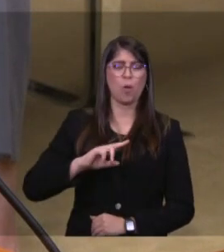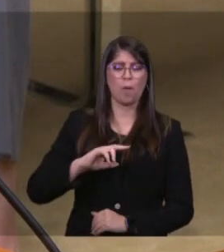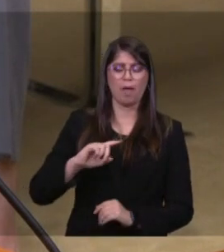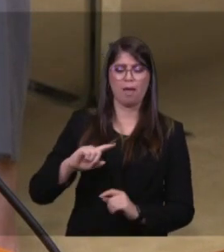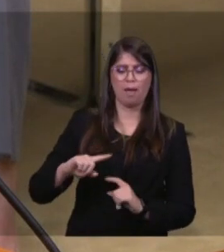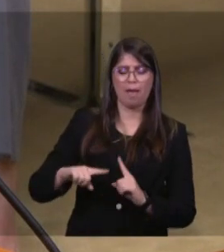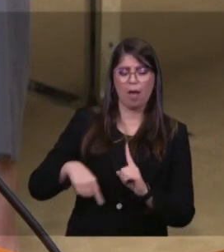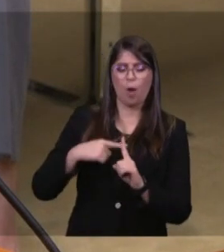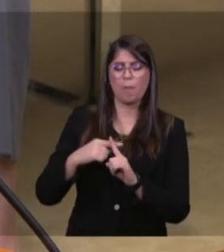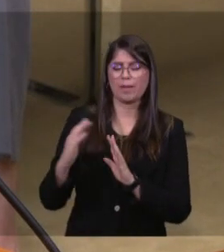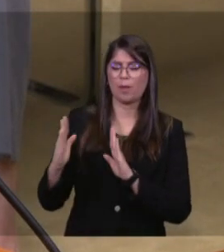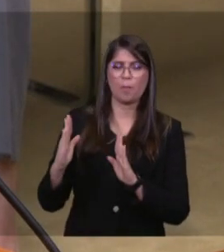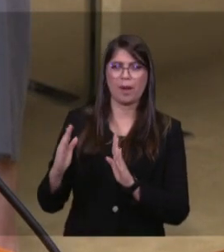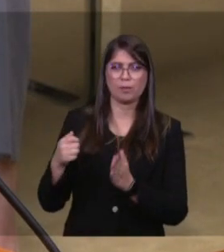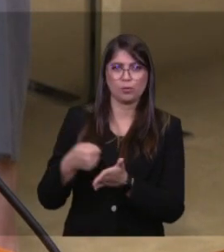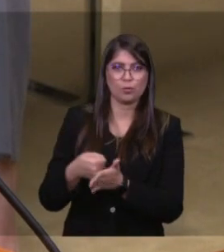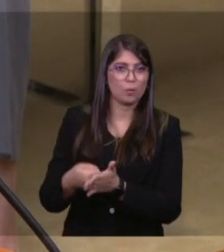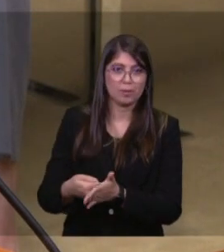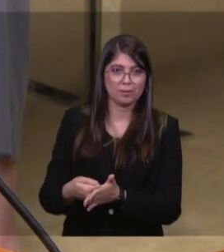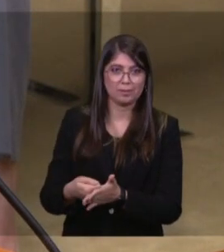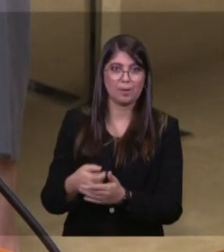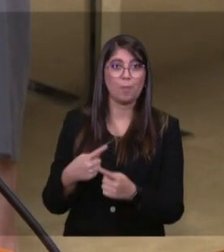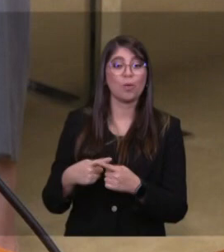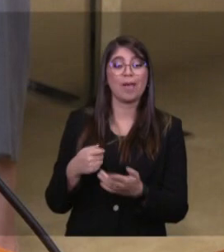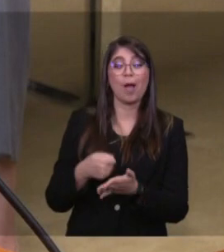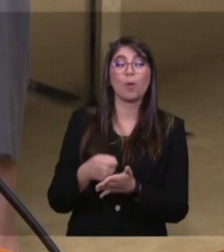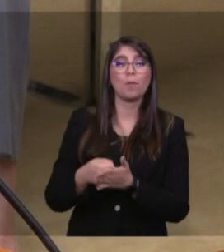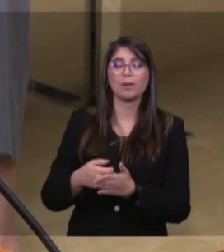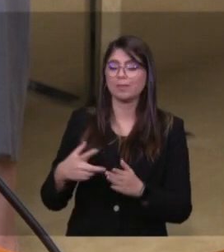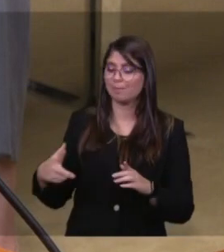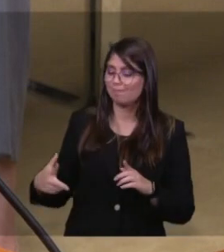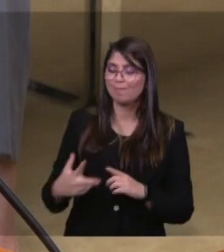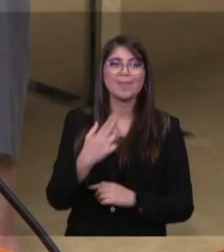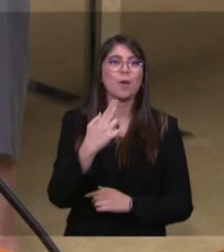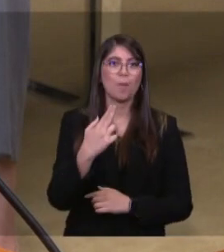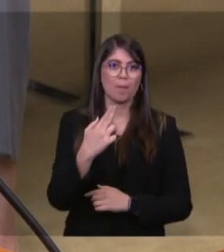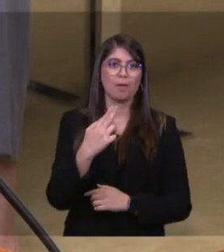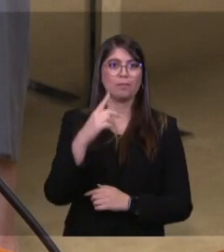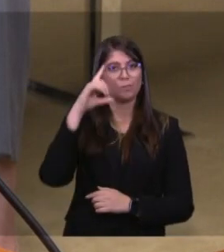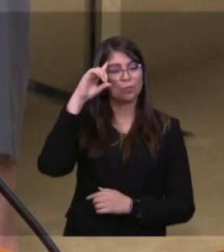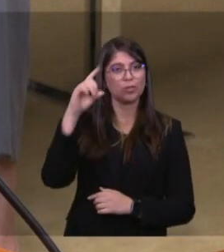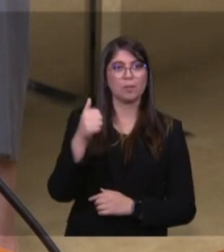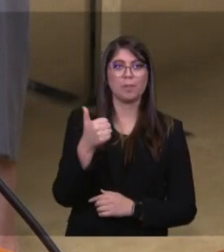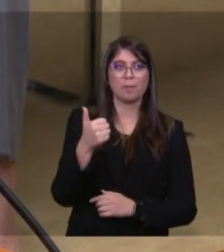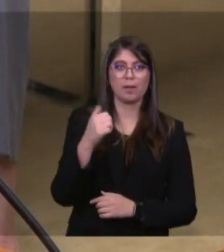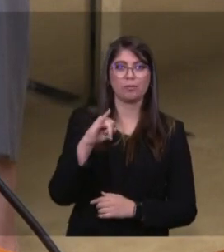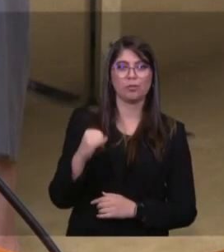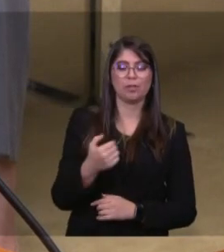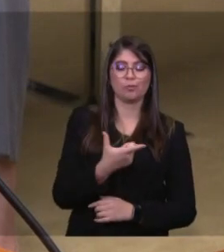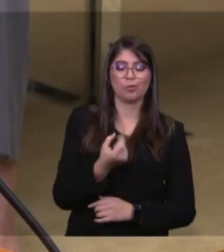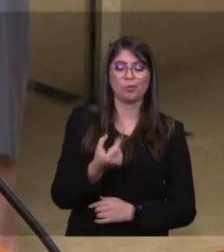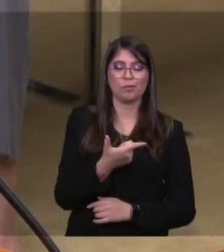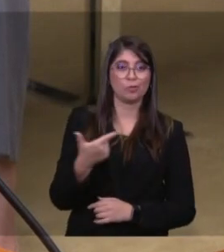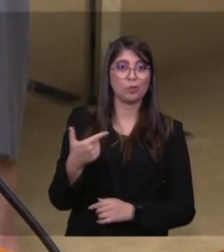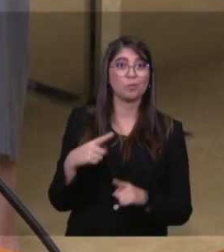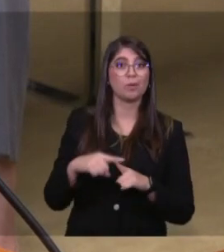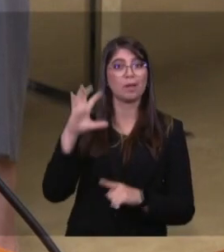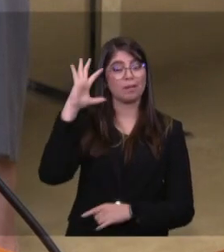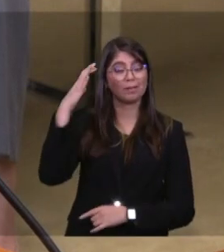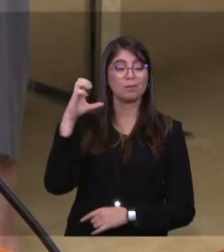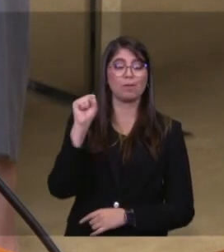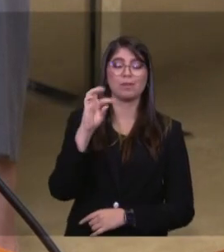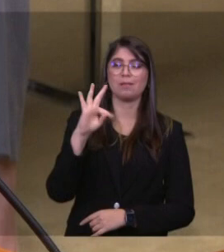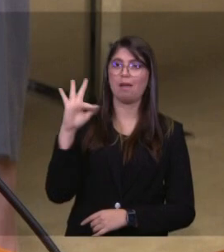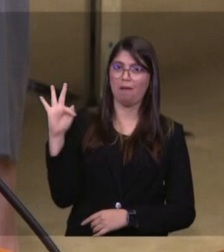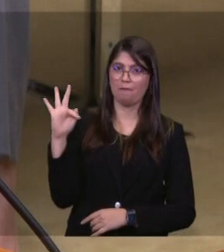cobrança que já estava em curso, uma vez que a cobrança do DIFAL foi interrompida em 1º de janeiro de 2022, quando as decisões proferidas por esse colegiado do